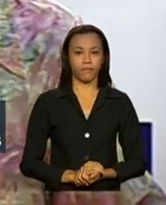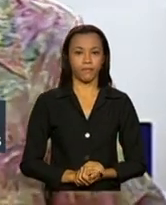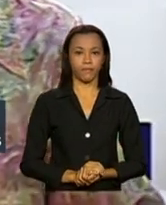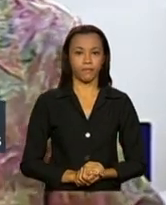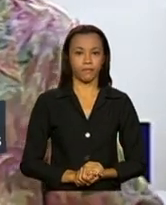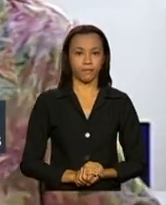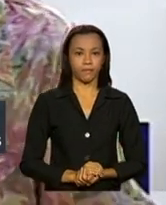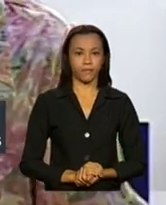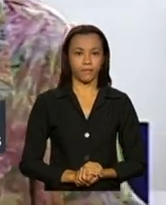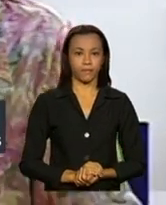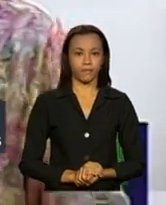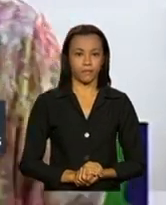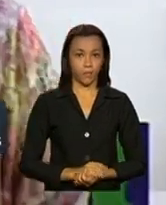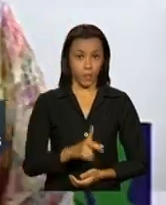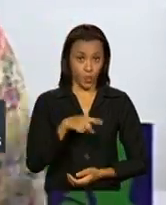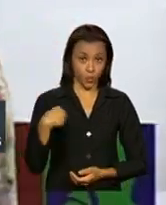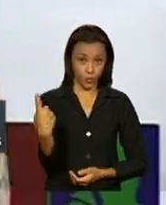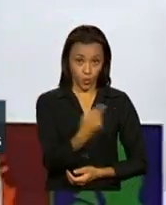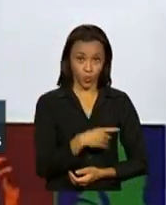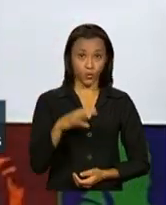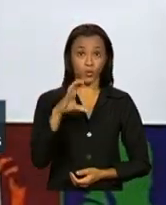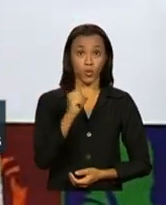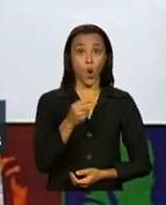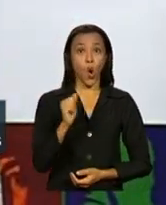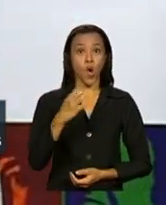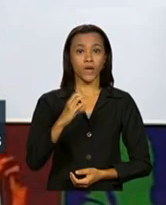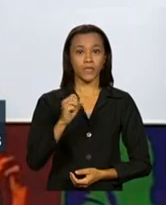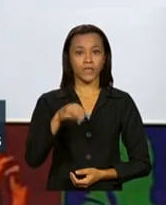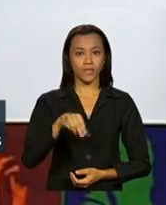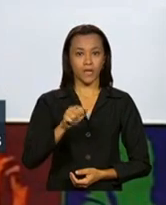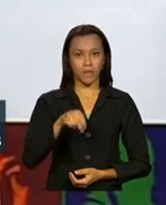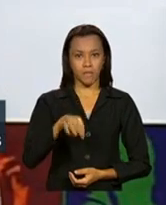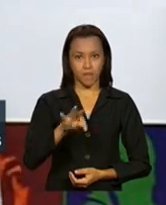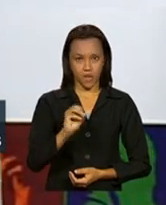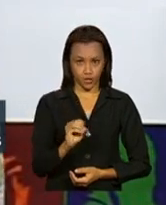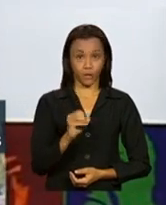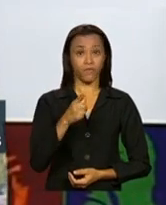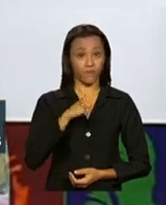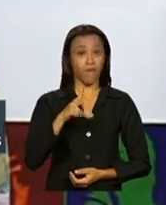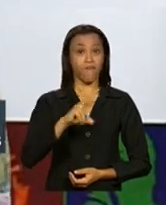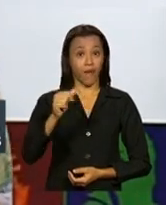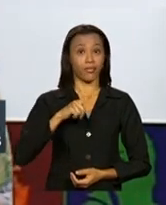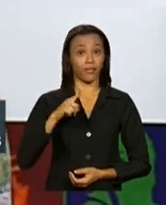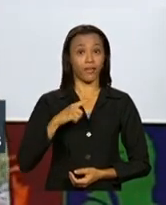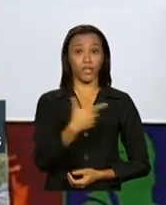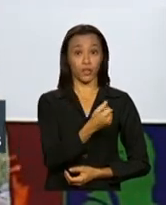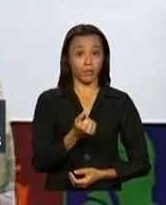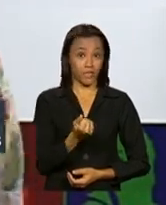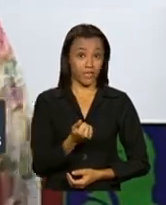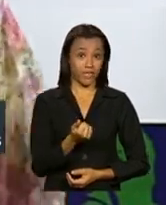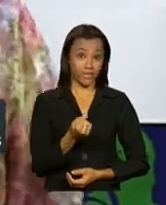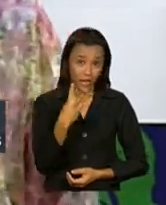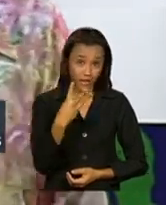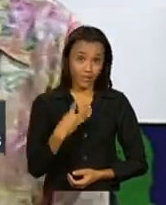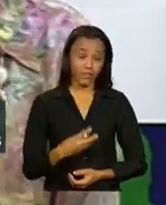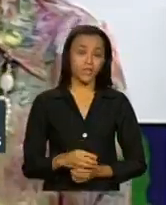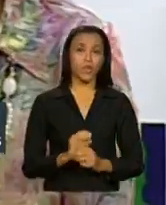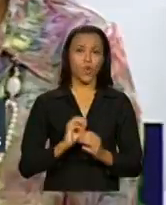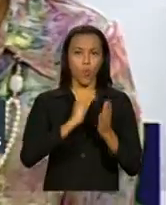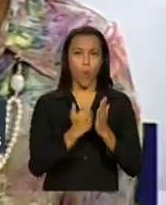o o nosso orçamento terá em 2013 um aumento de